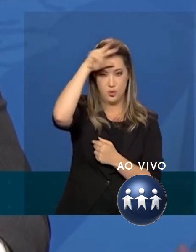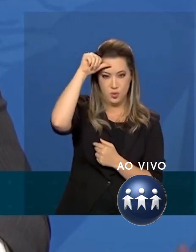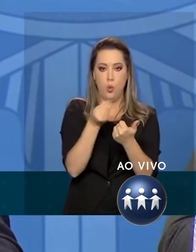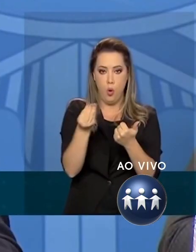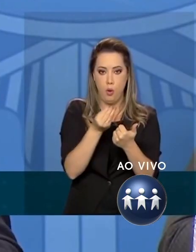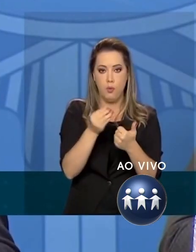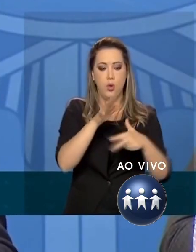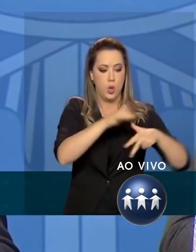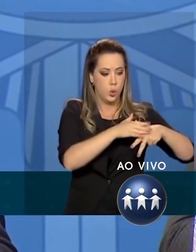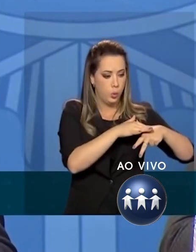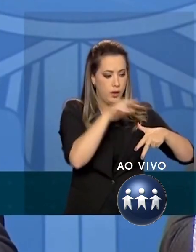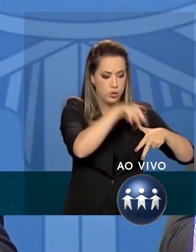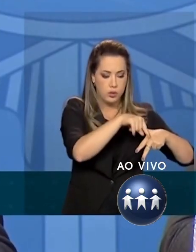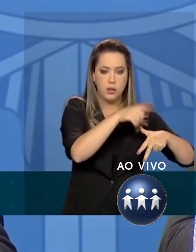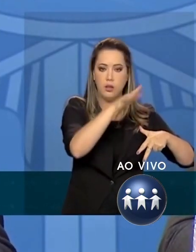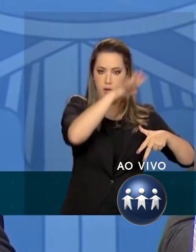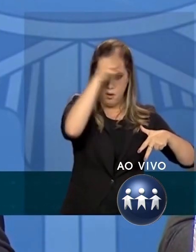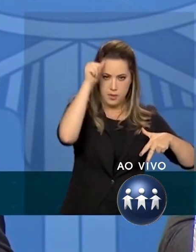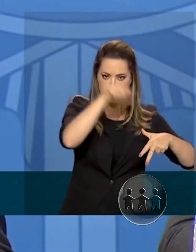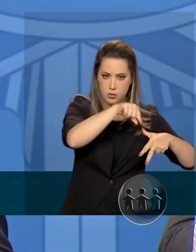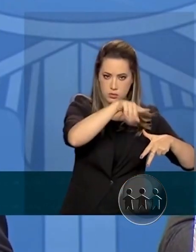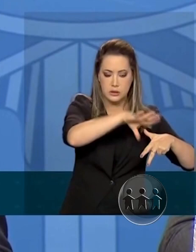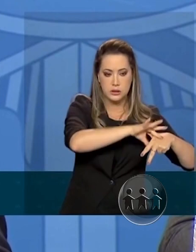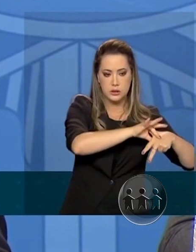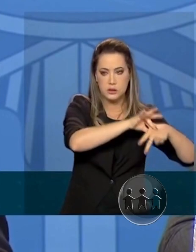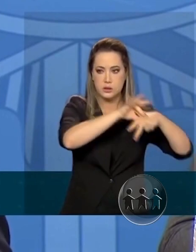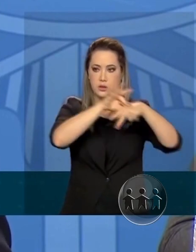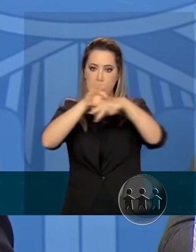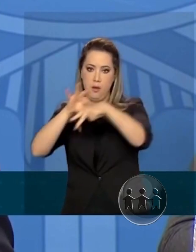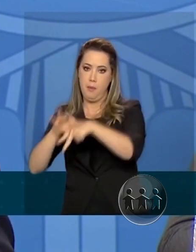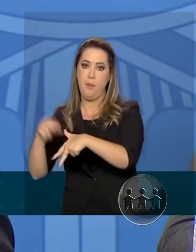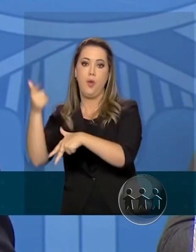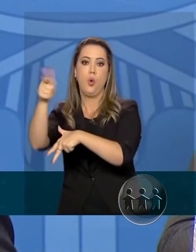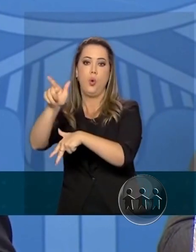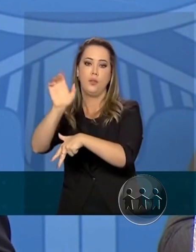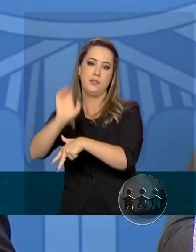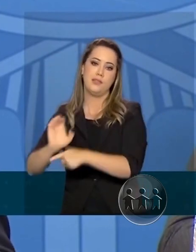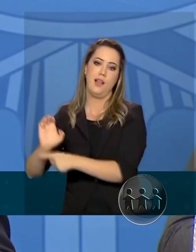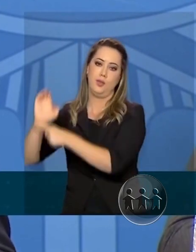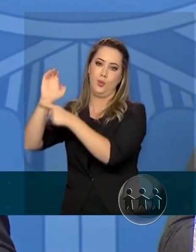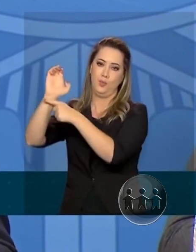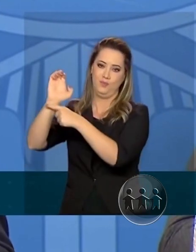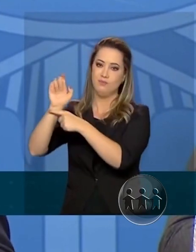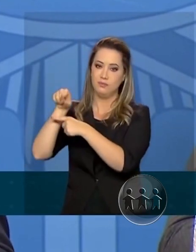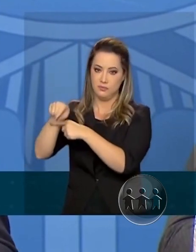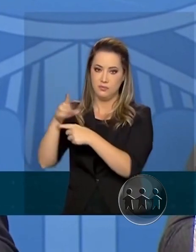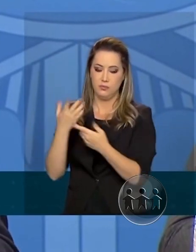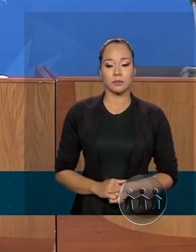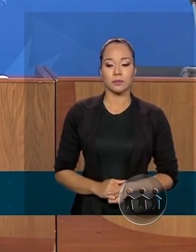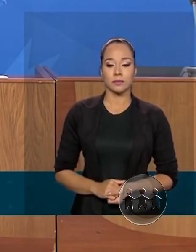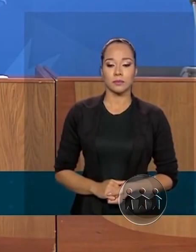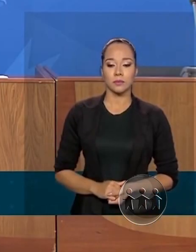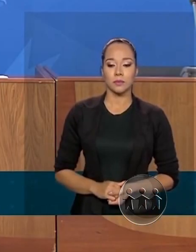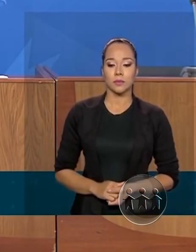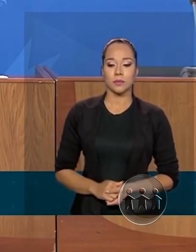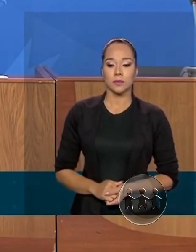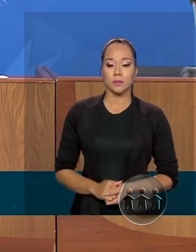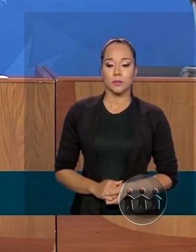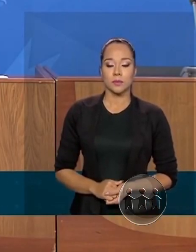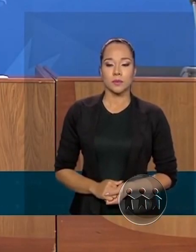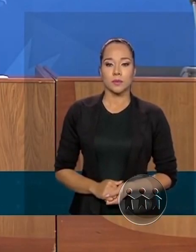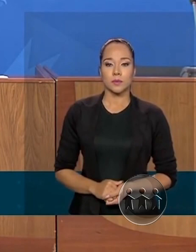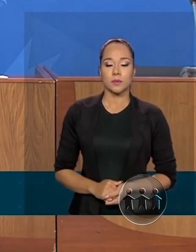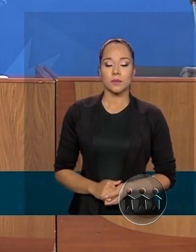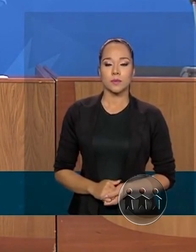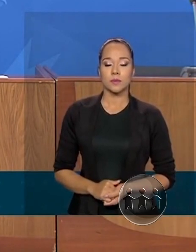fornece esse insumo aqui para o Amazonas. Além disso, também foram entregues mais de 157 cilindros de oxigênio para os